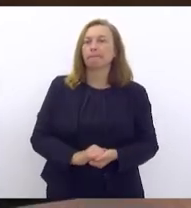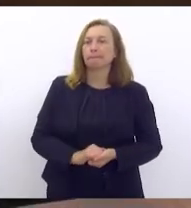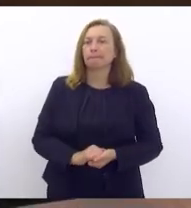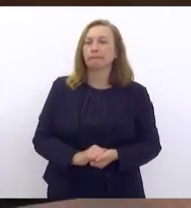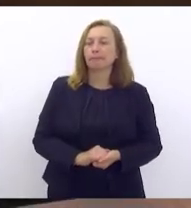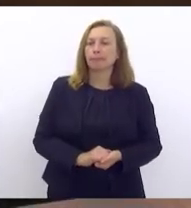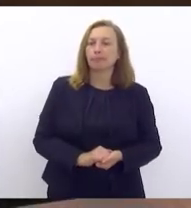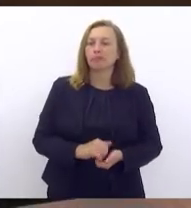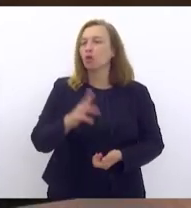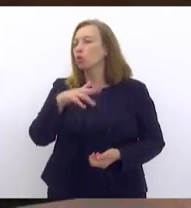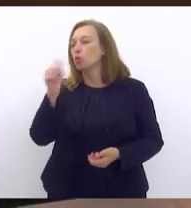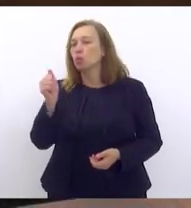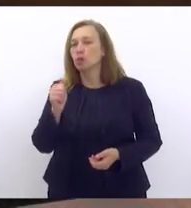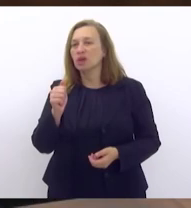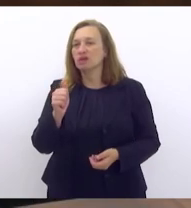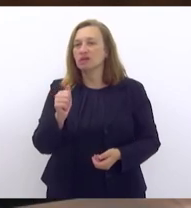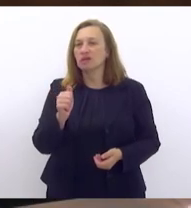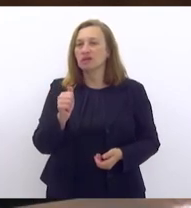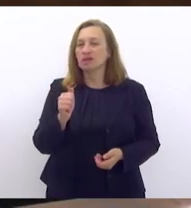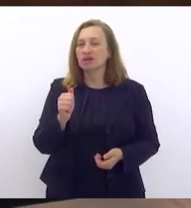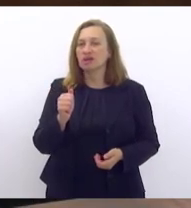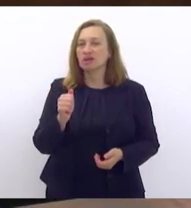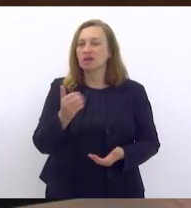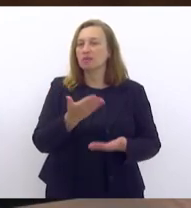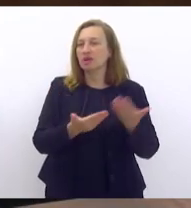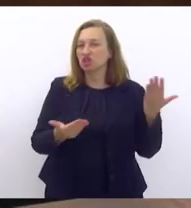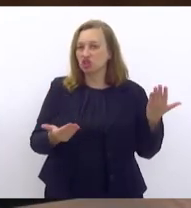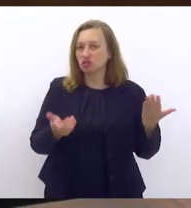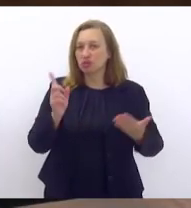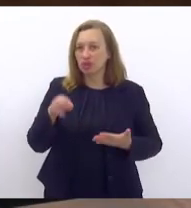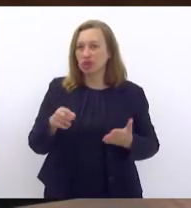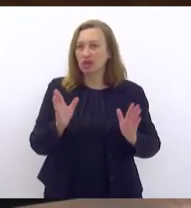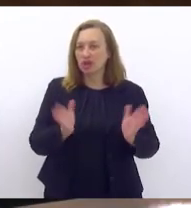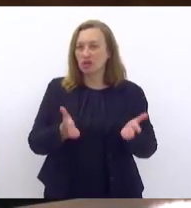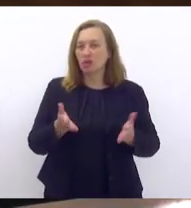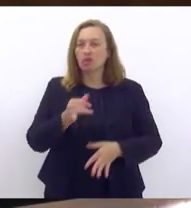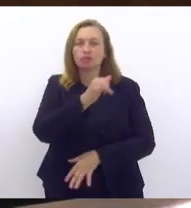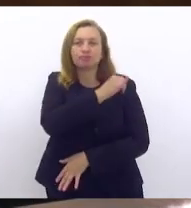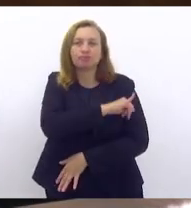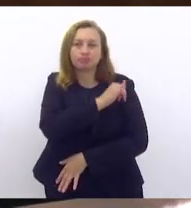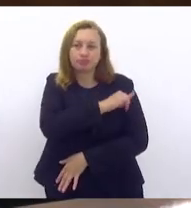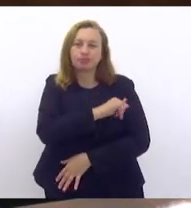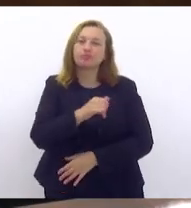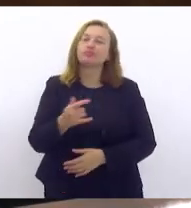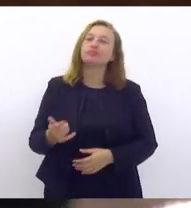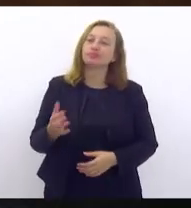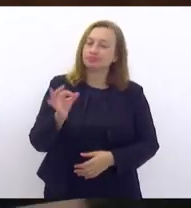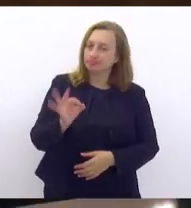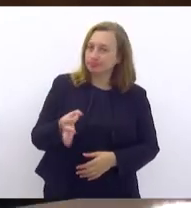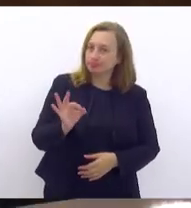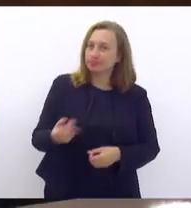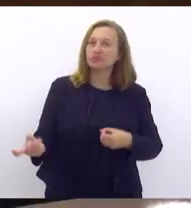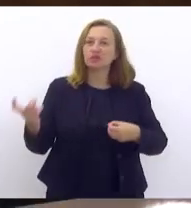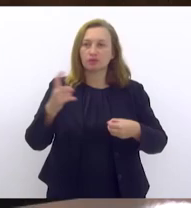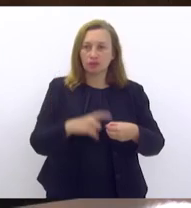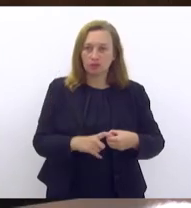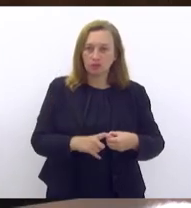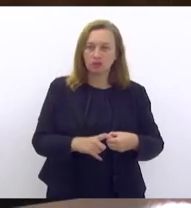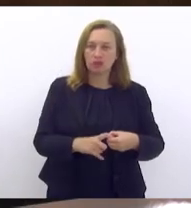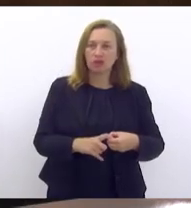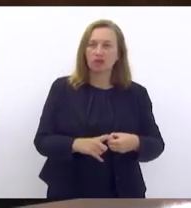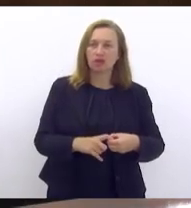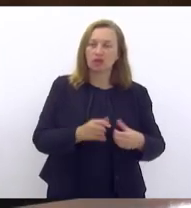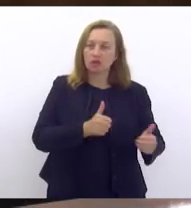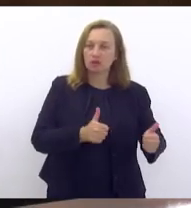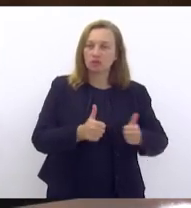onde nós nunca deveríamos ter perdido, né? Agora o Rio de Janeiro, com certeza, vai voltar a ser protagonista